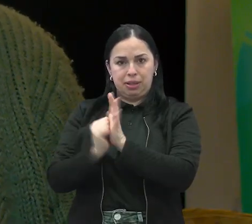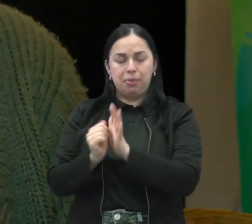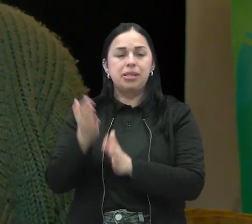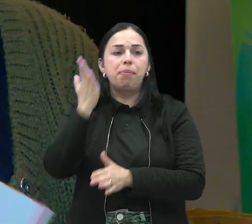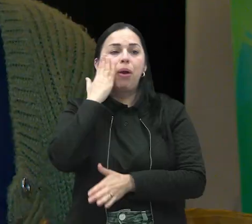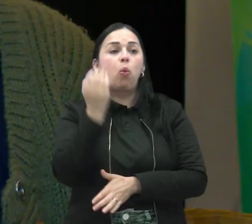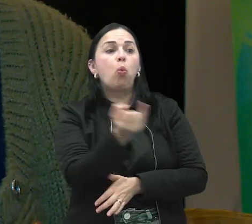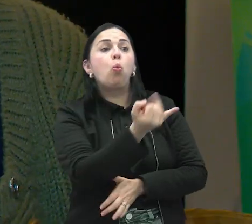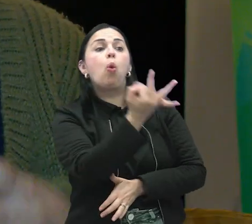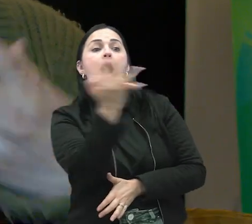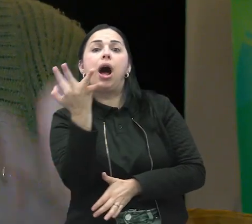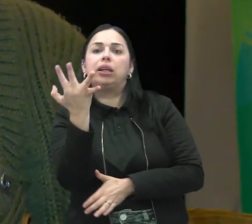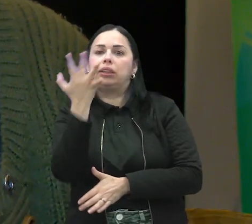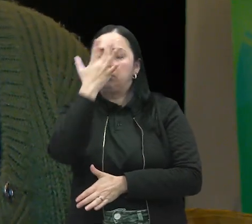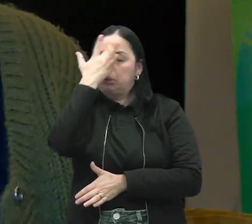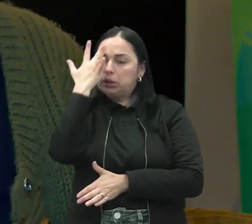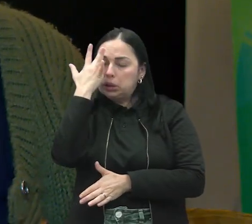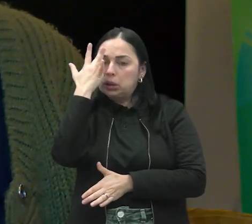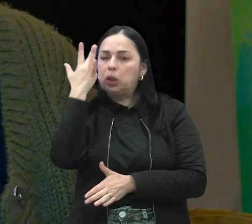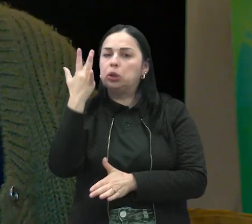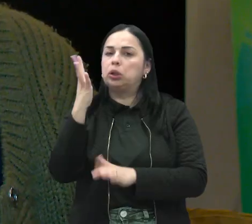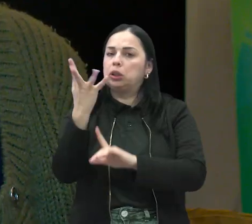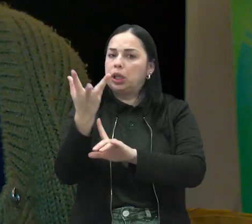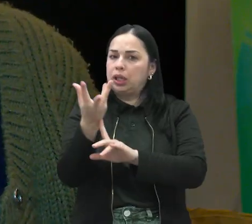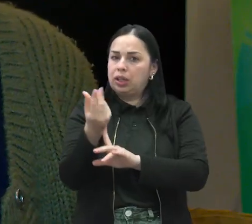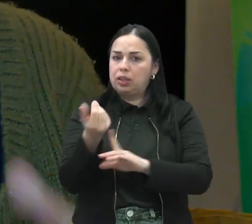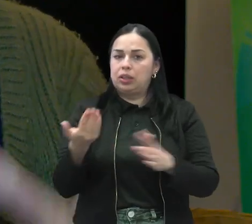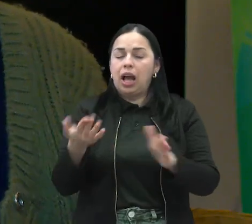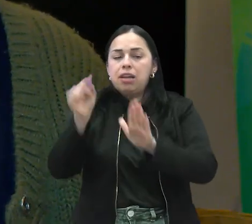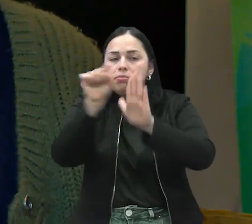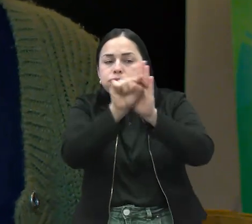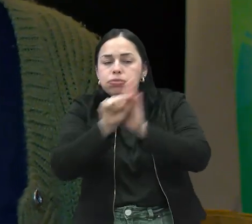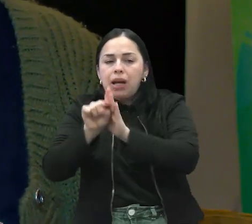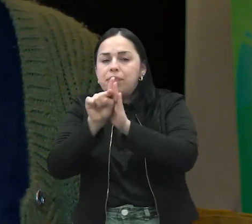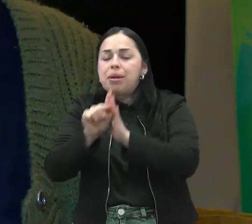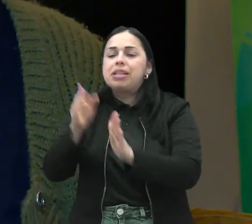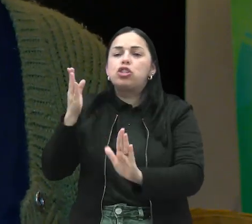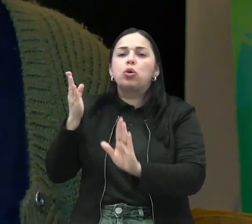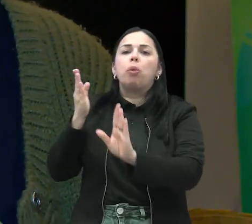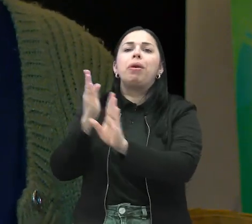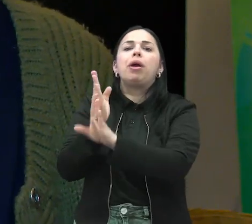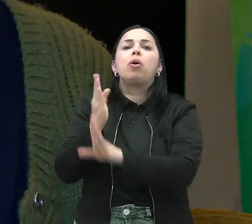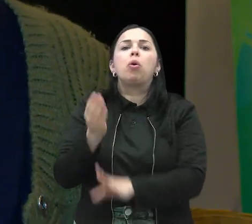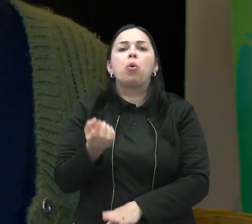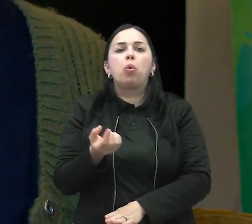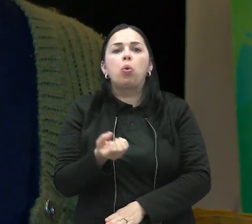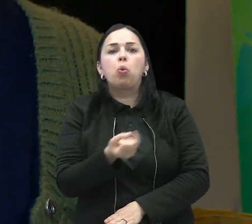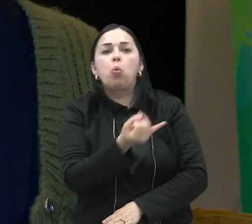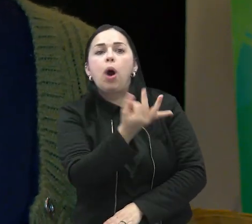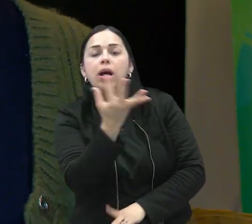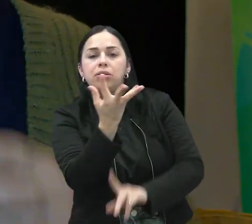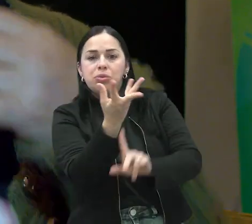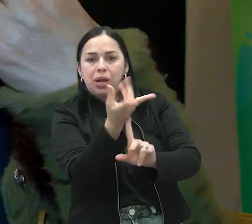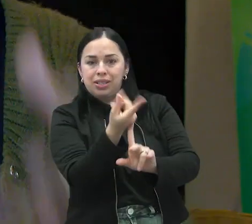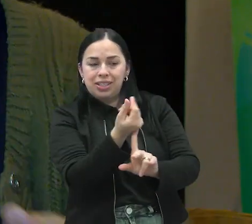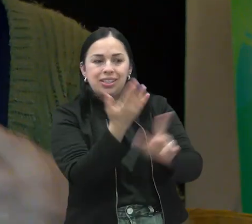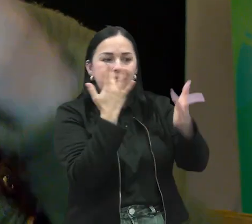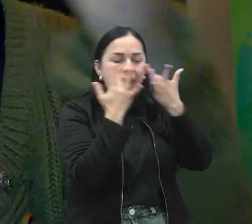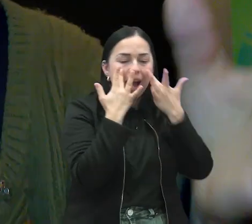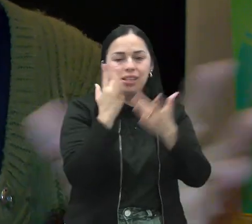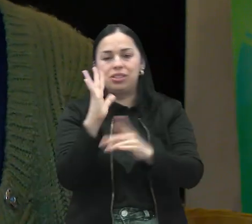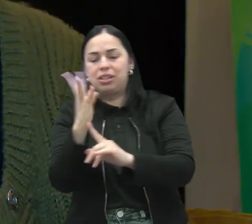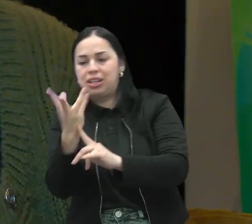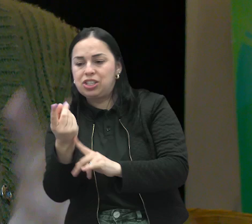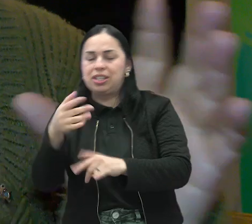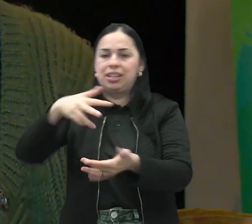e mapeamento, porque desse mapeamento nós vamos enxergar hoje quanto nós temos de artistas do teatro,